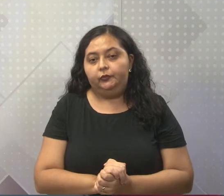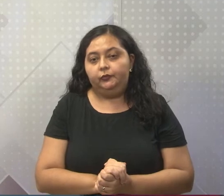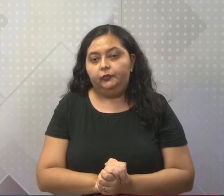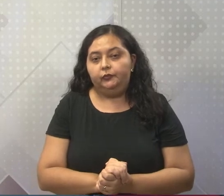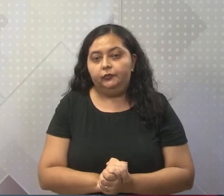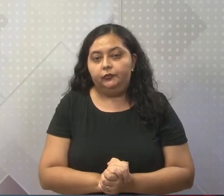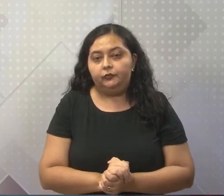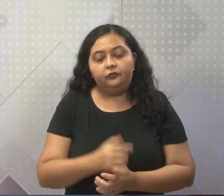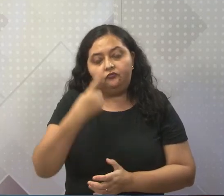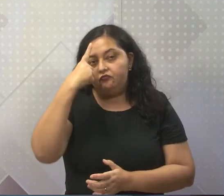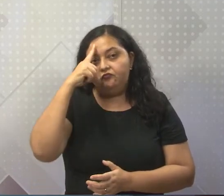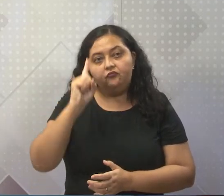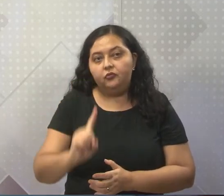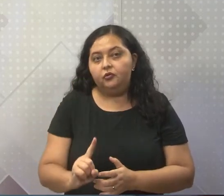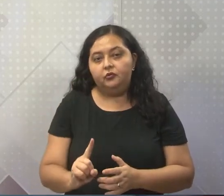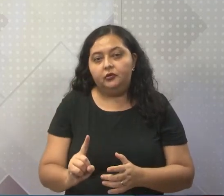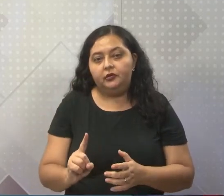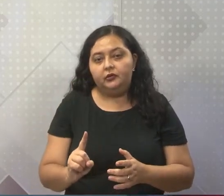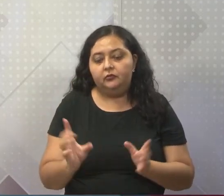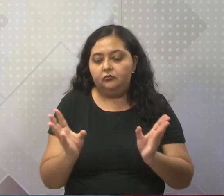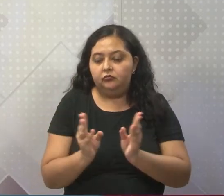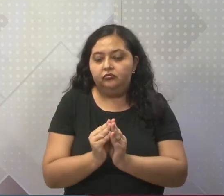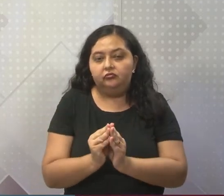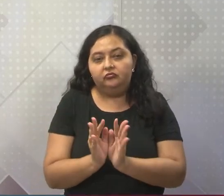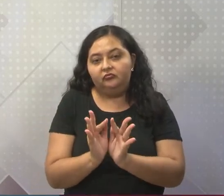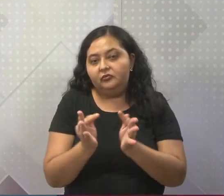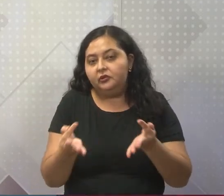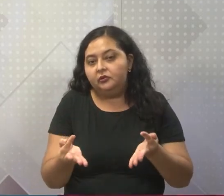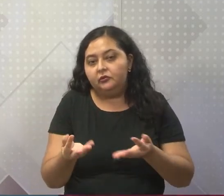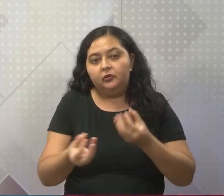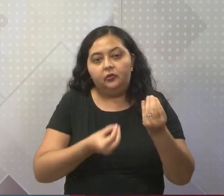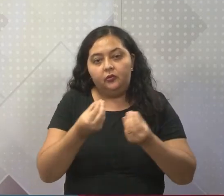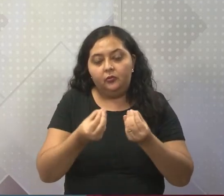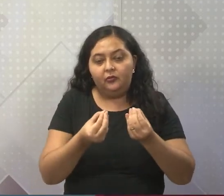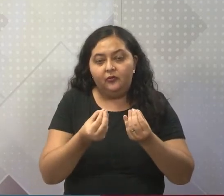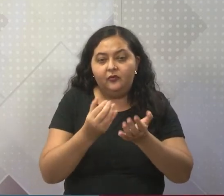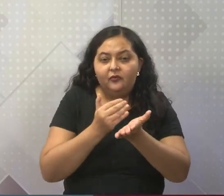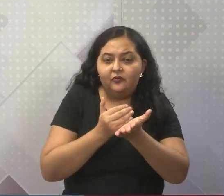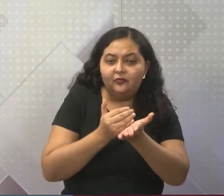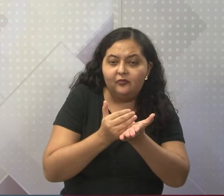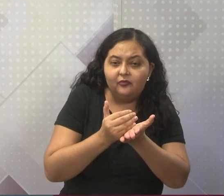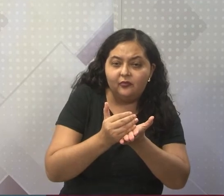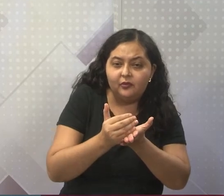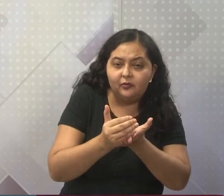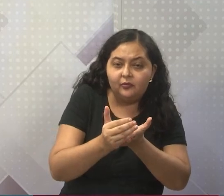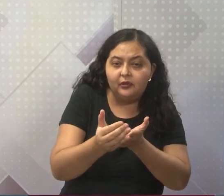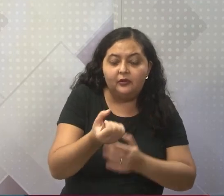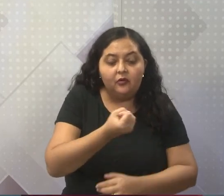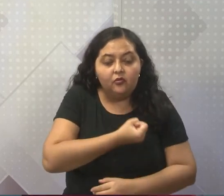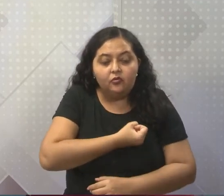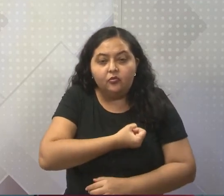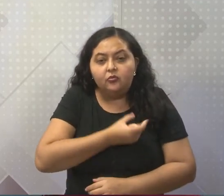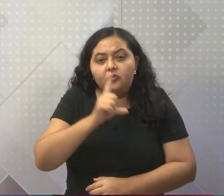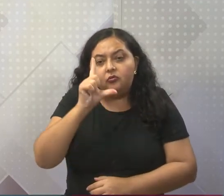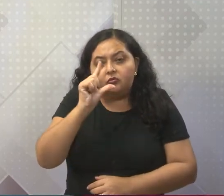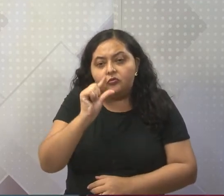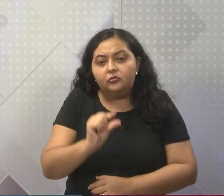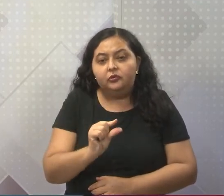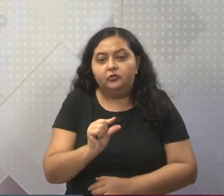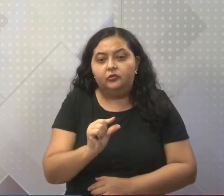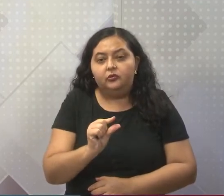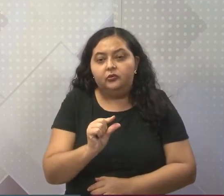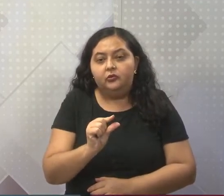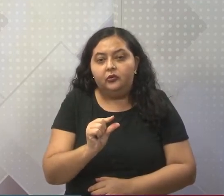Eu não sei por quanto começar a simplificar essa fração. Começa devagar. Procura o menor número possível. Eu